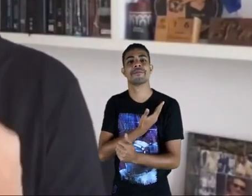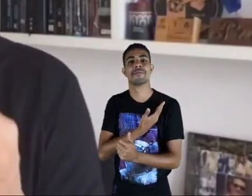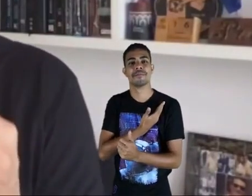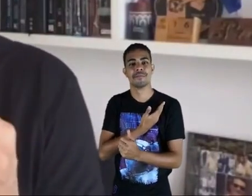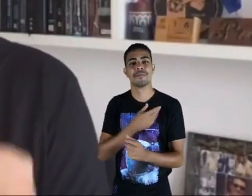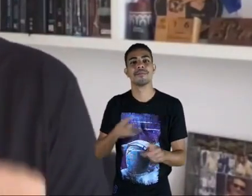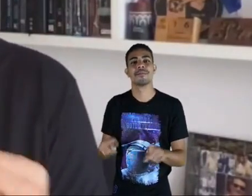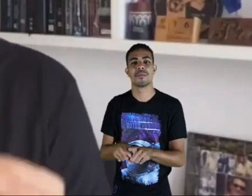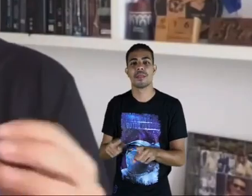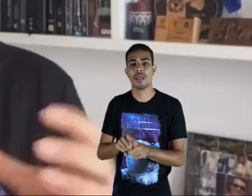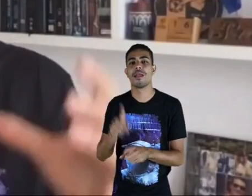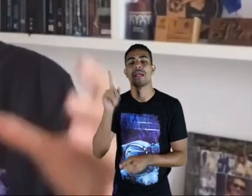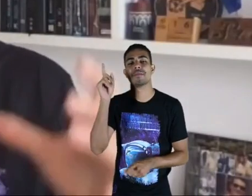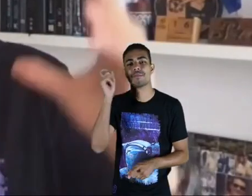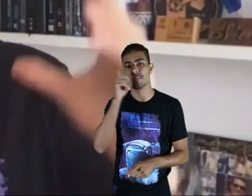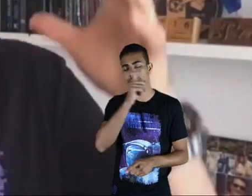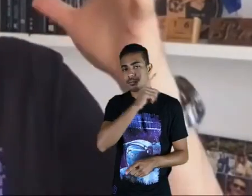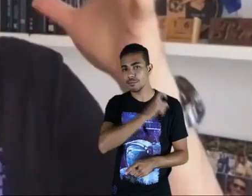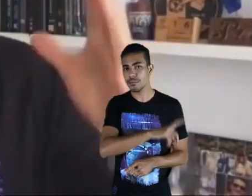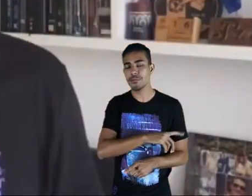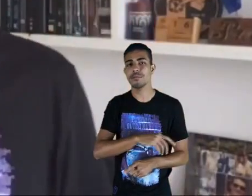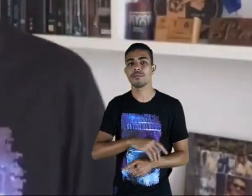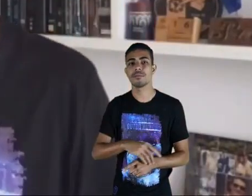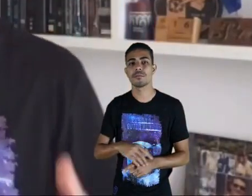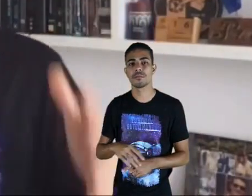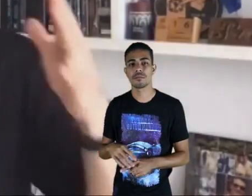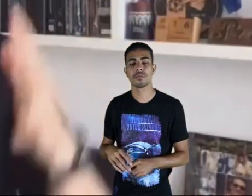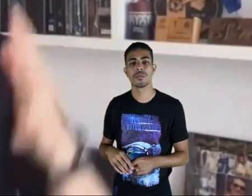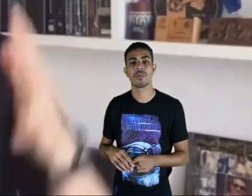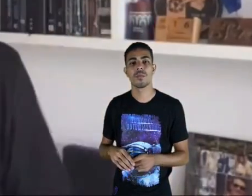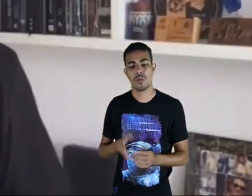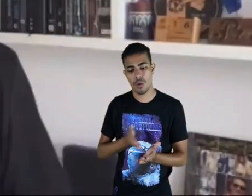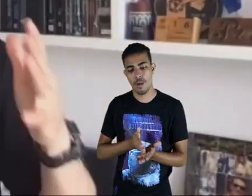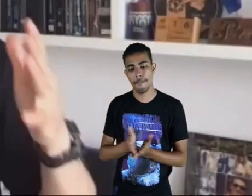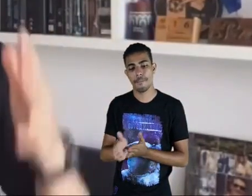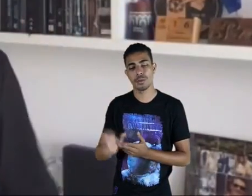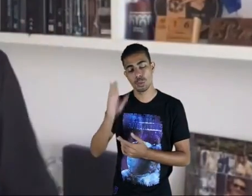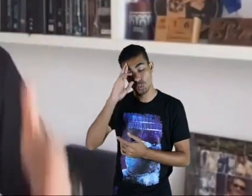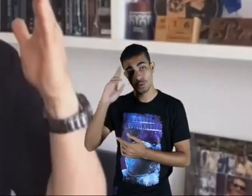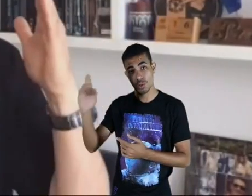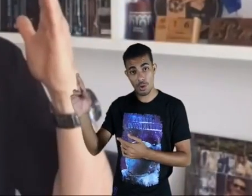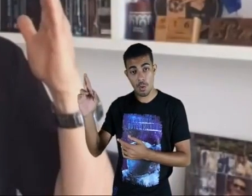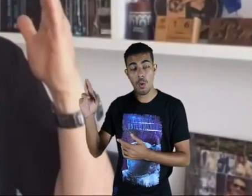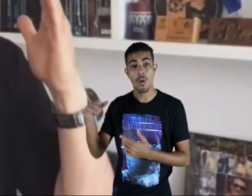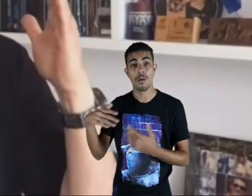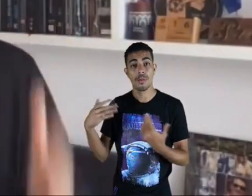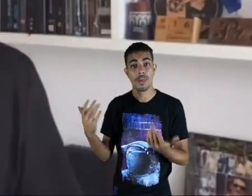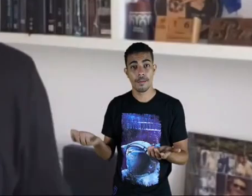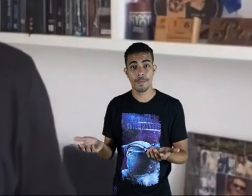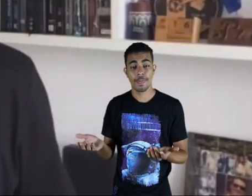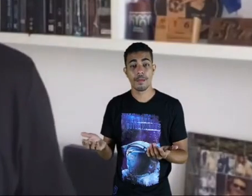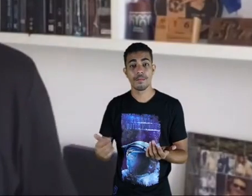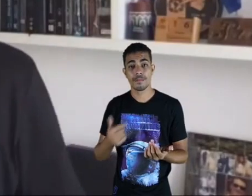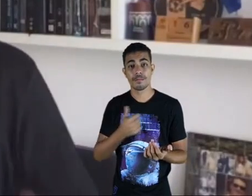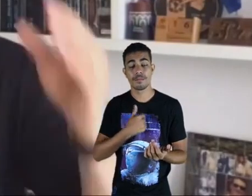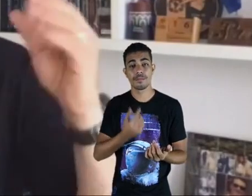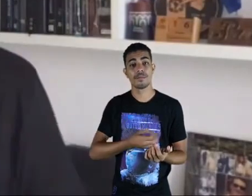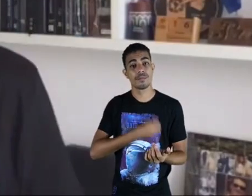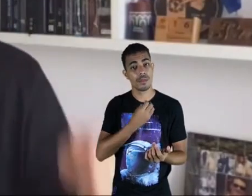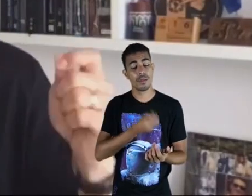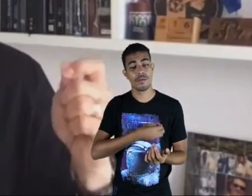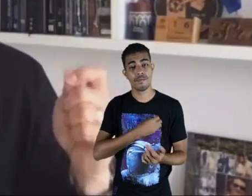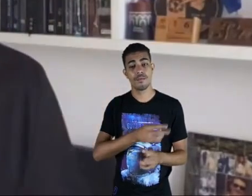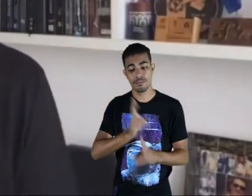difícil manter-se no caminho do Senhor. Eu vivo neste mundo,